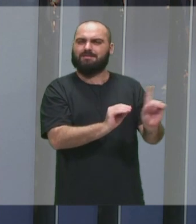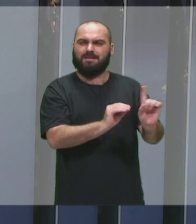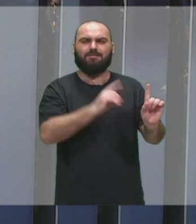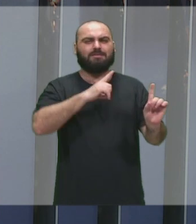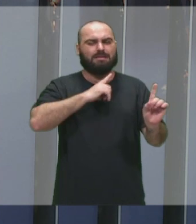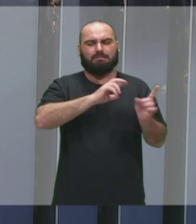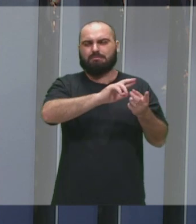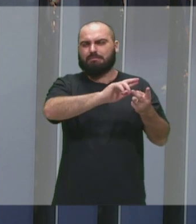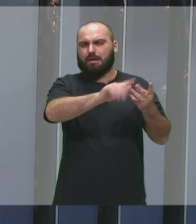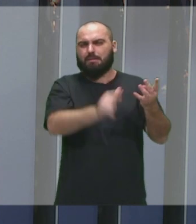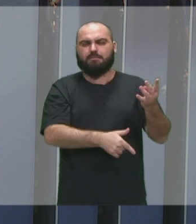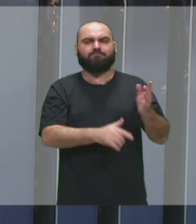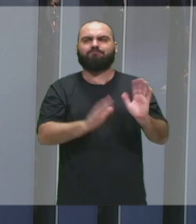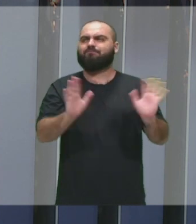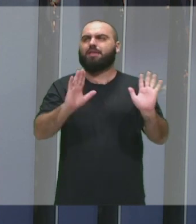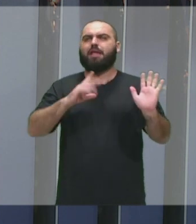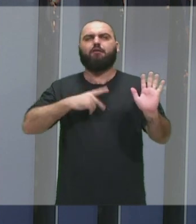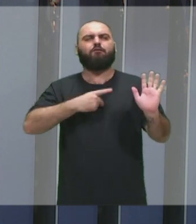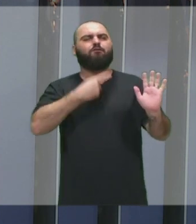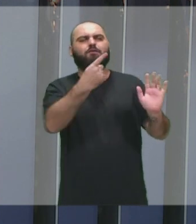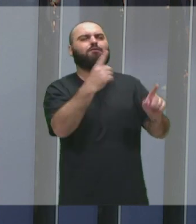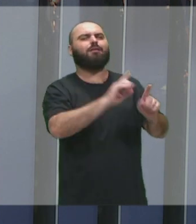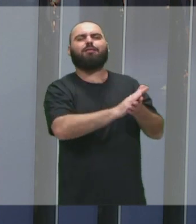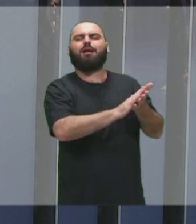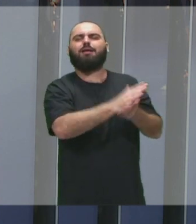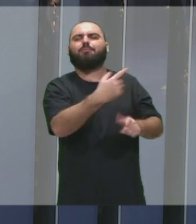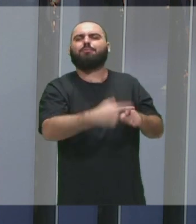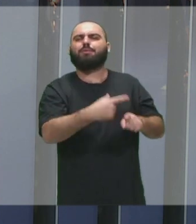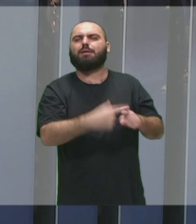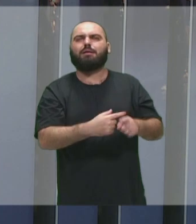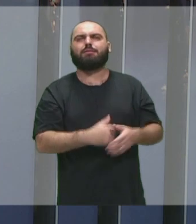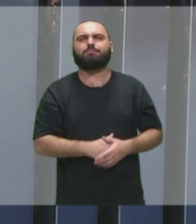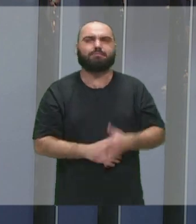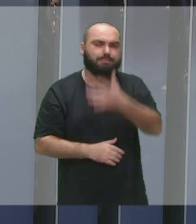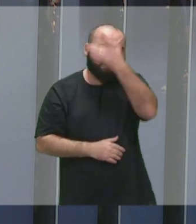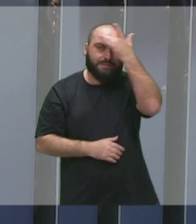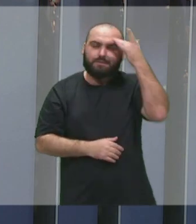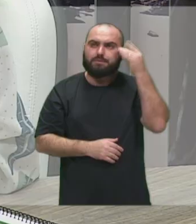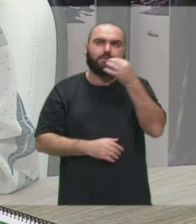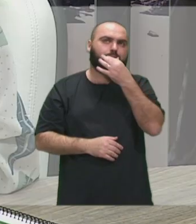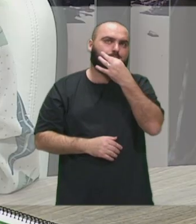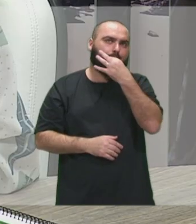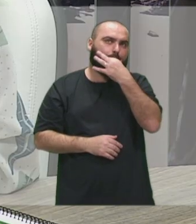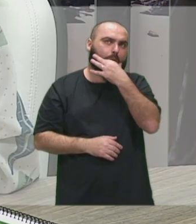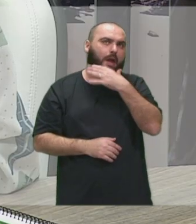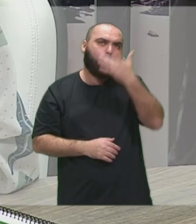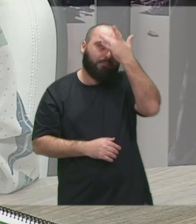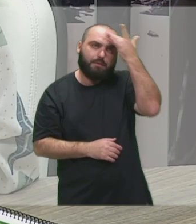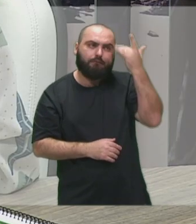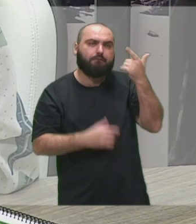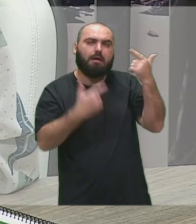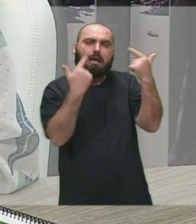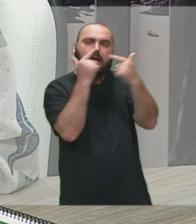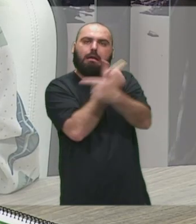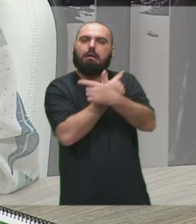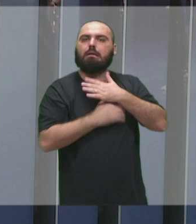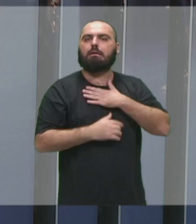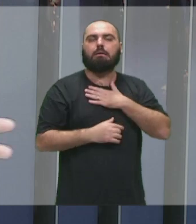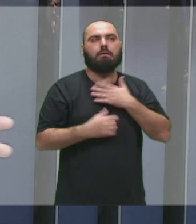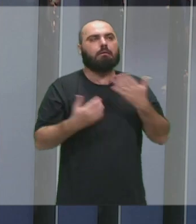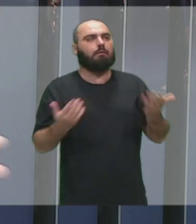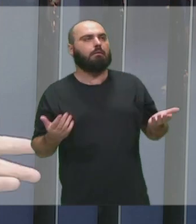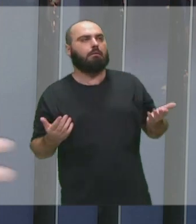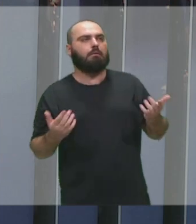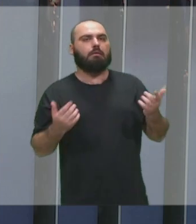eu não vou falar porque eu vou me expor, as pessoas vão rir ou vão,